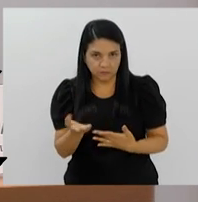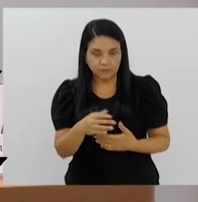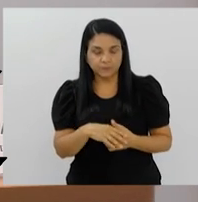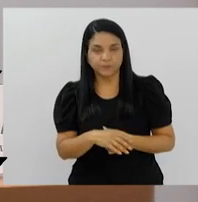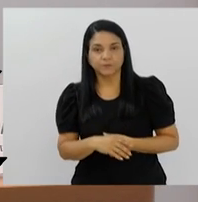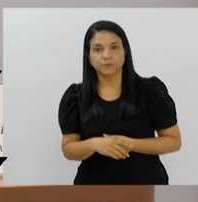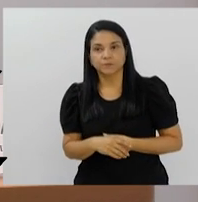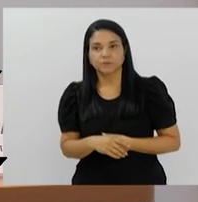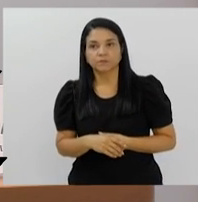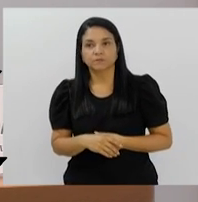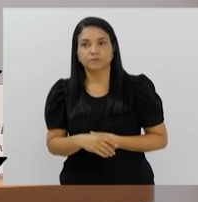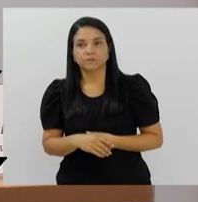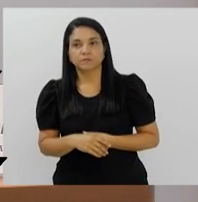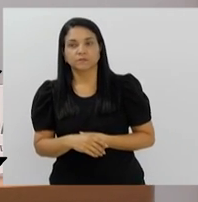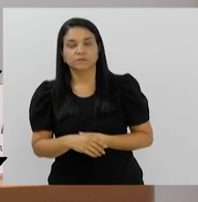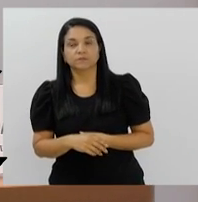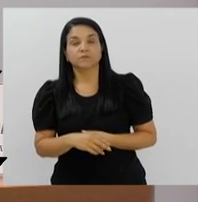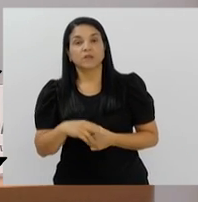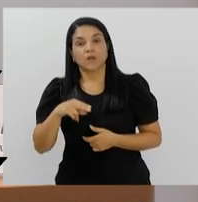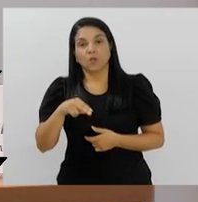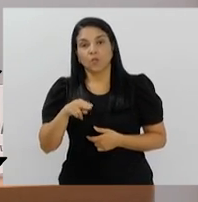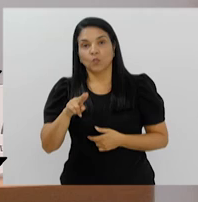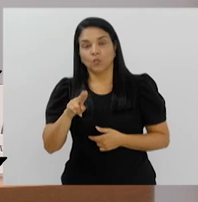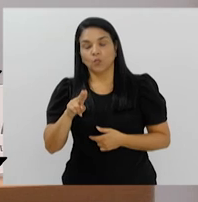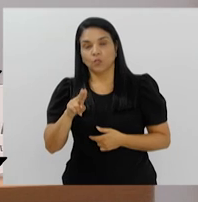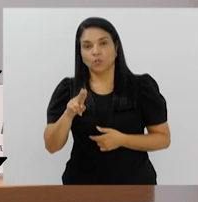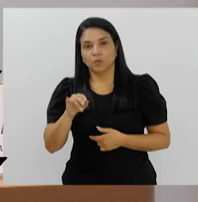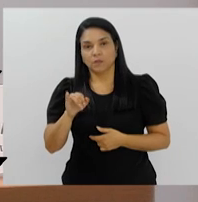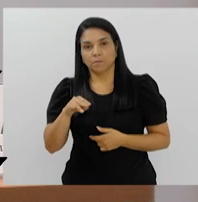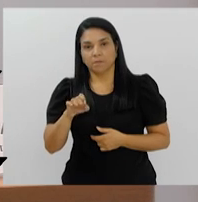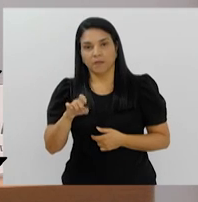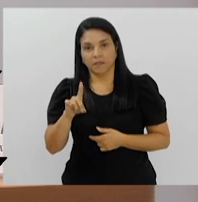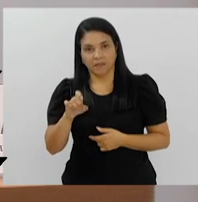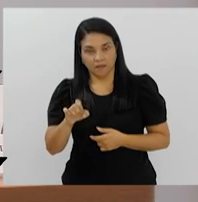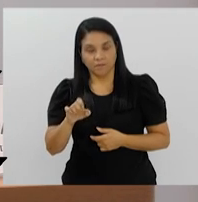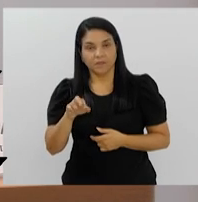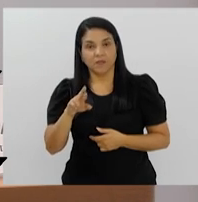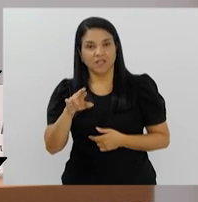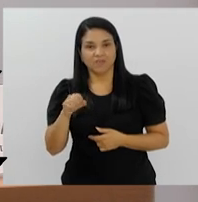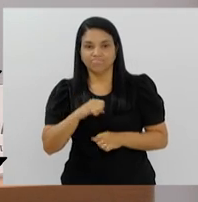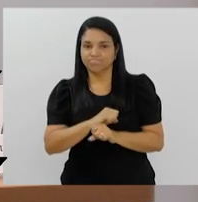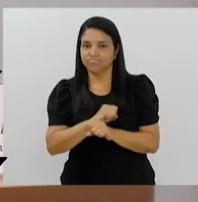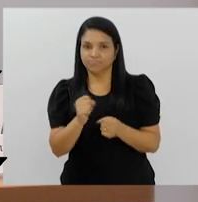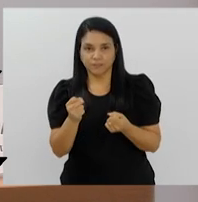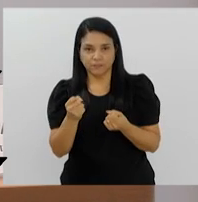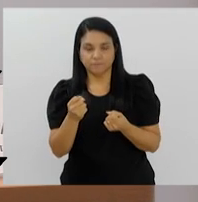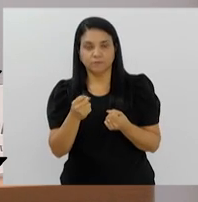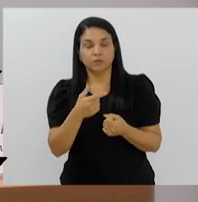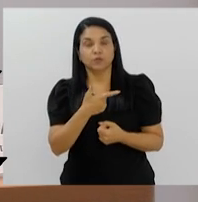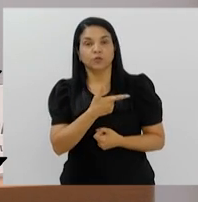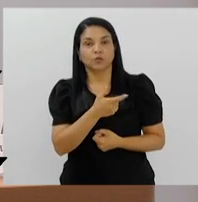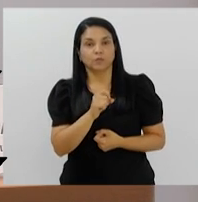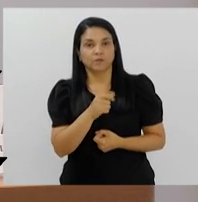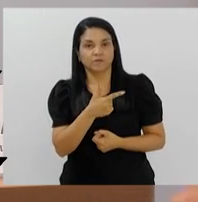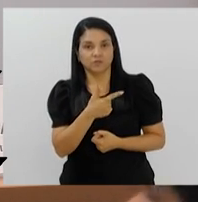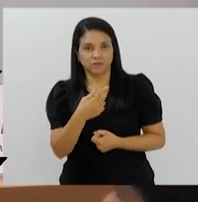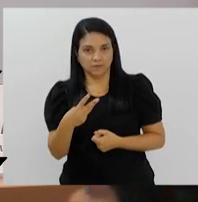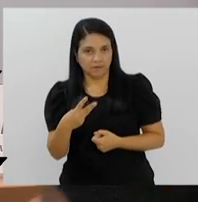Brasil a situação da Unimed Rio se tornou entv no ano de